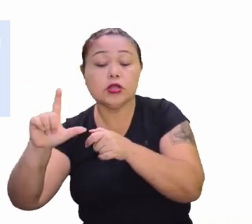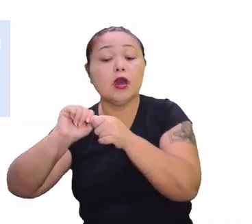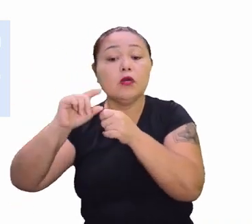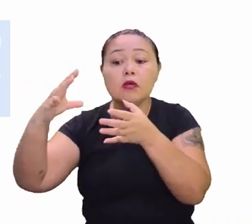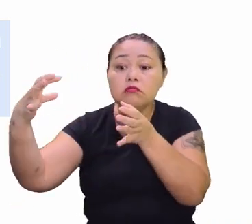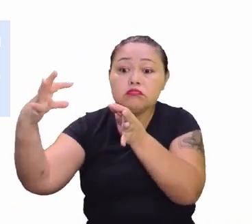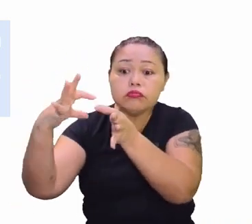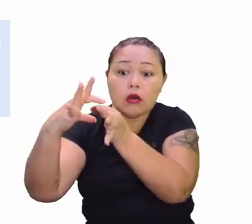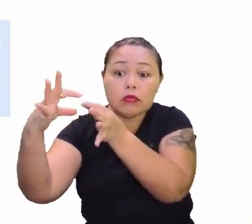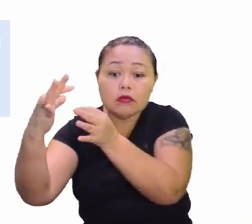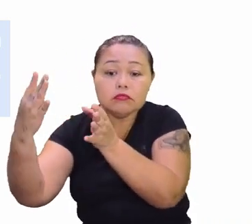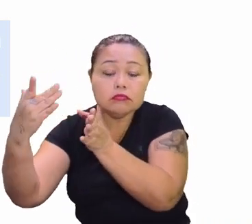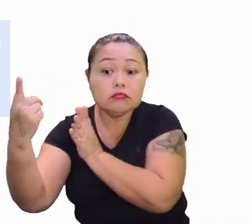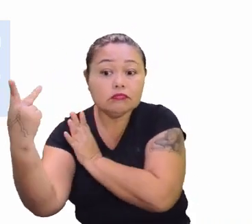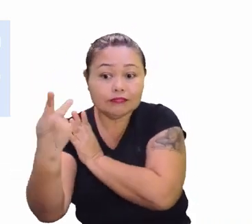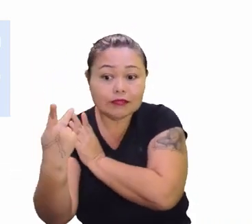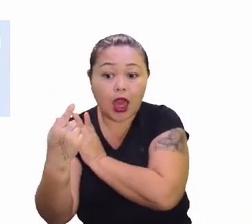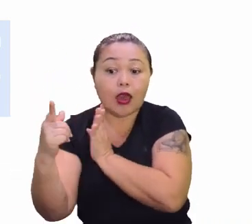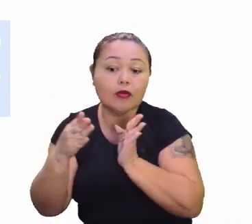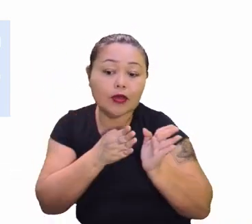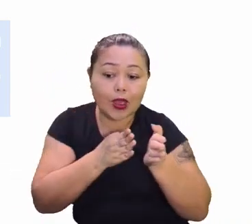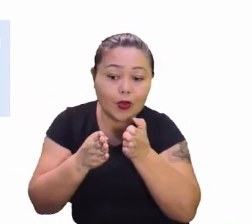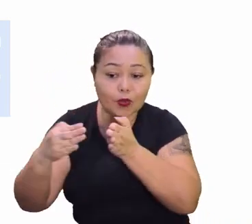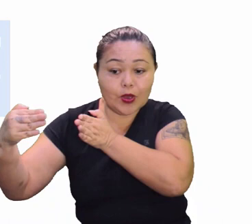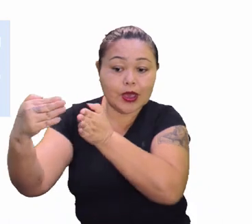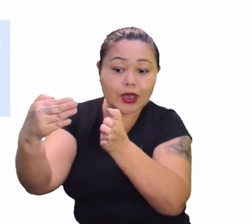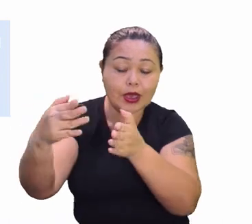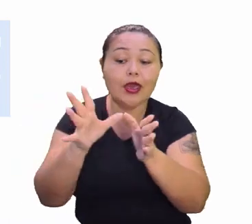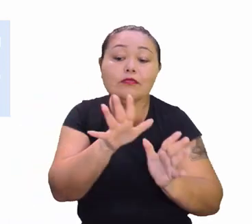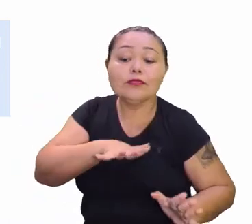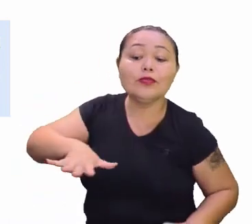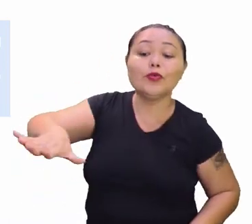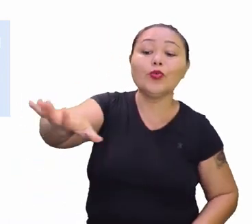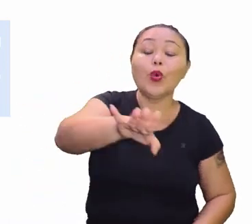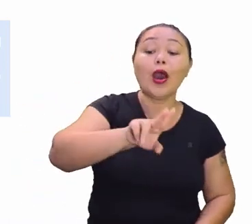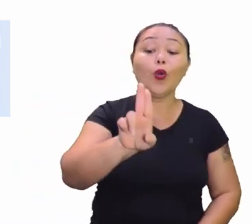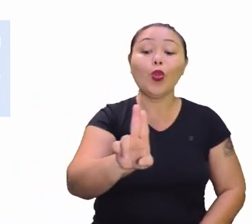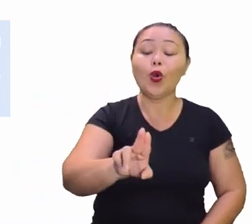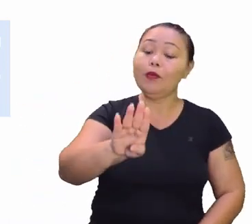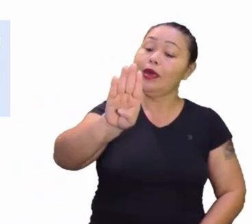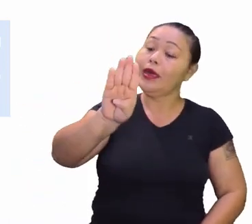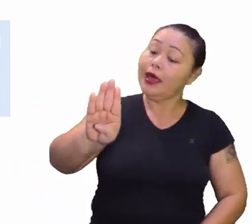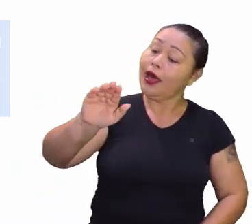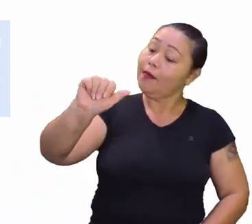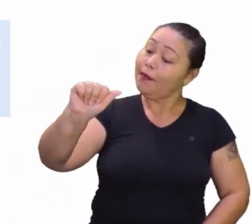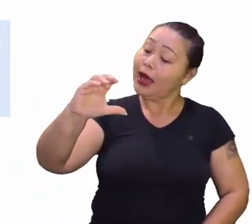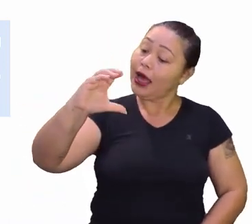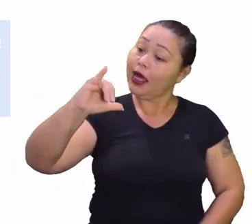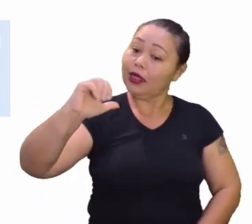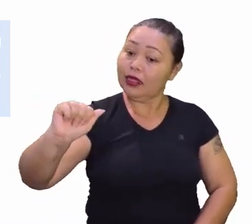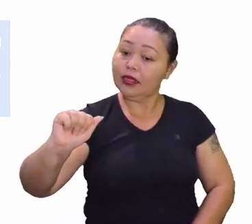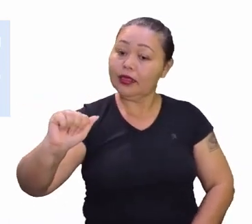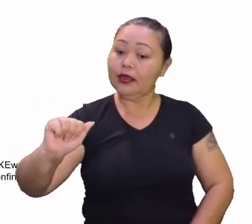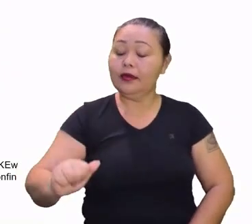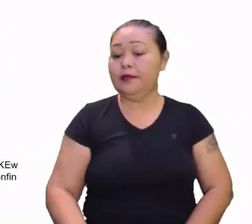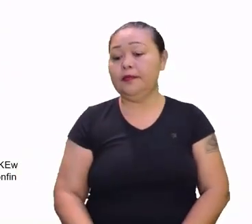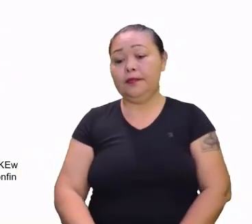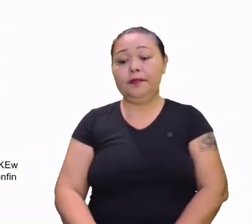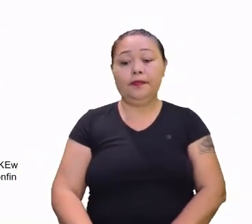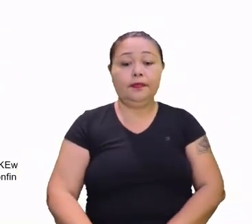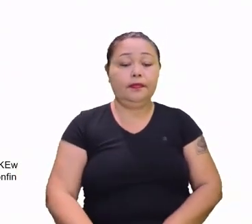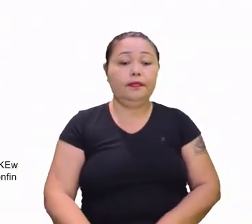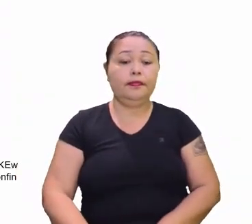esse conjunto de rios a gente chama aí de bacia hidrográfica.